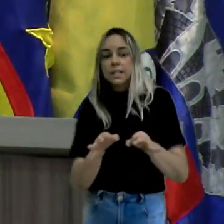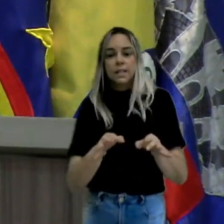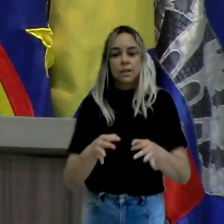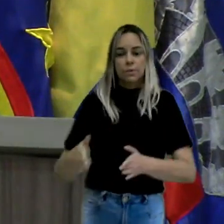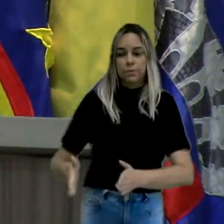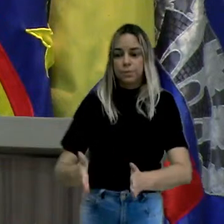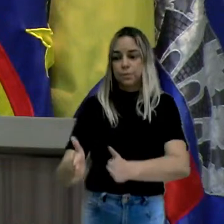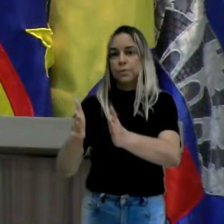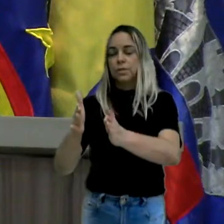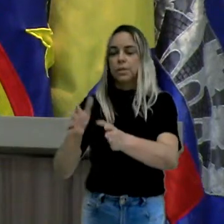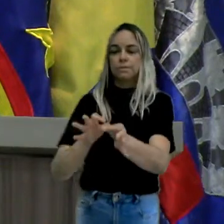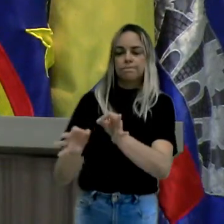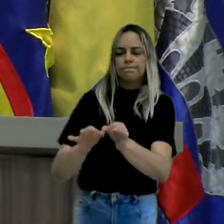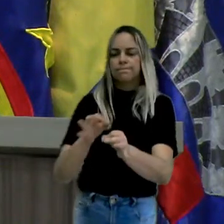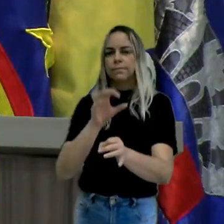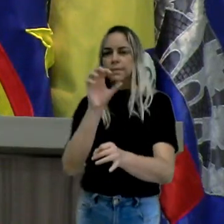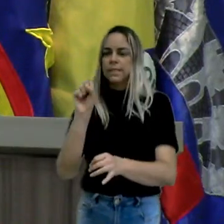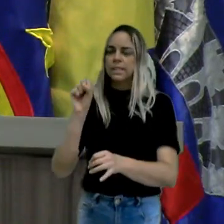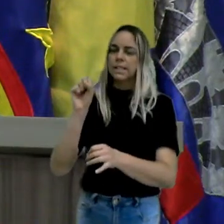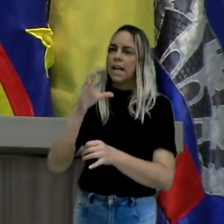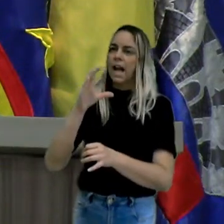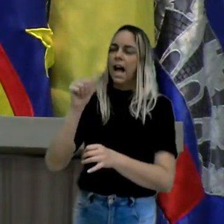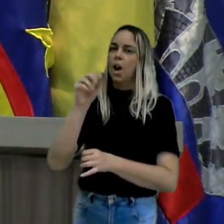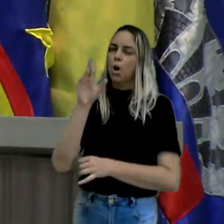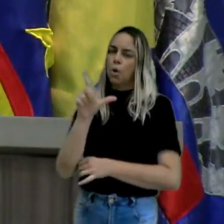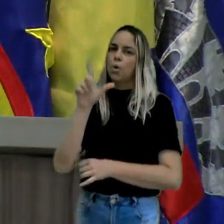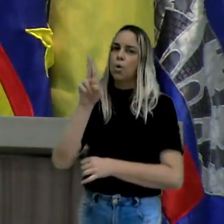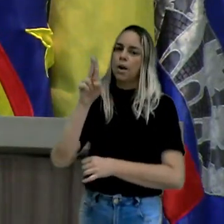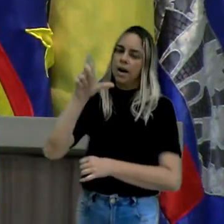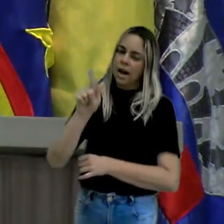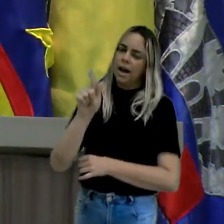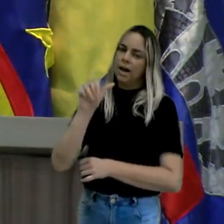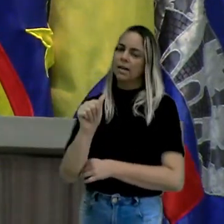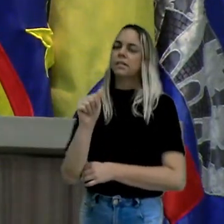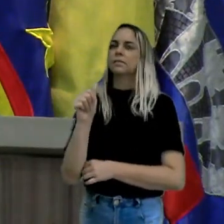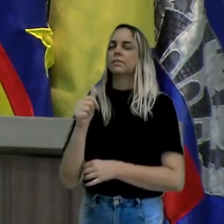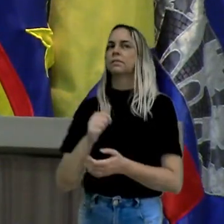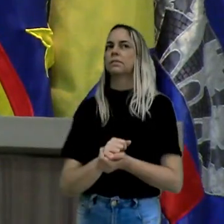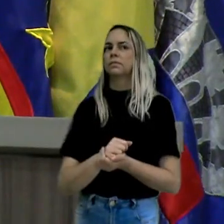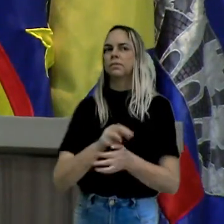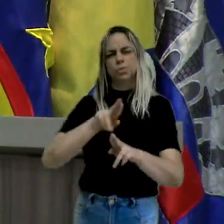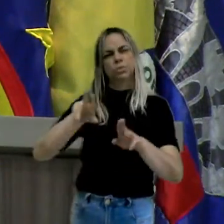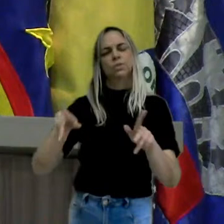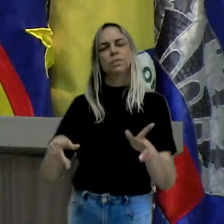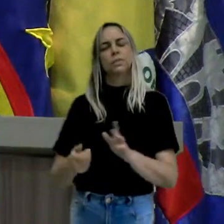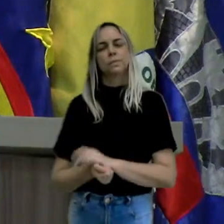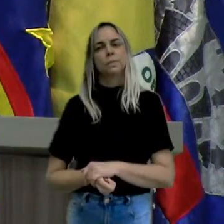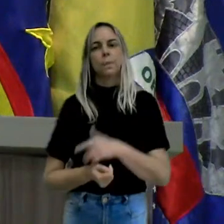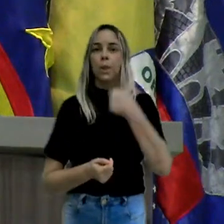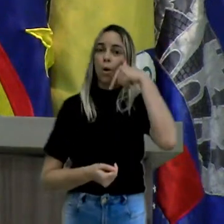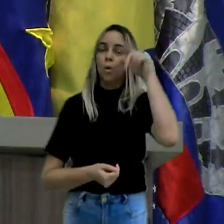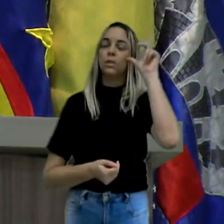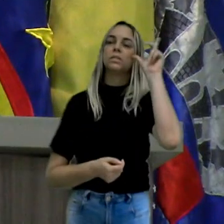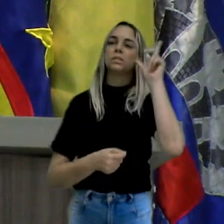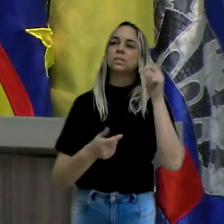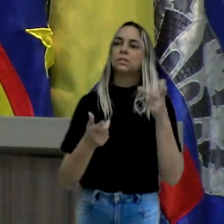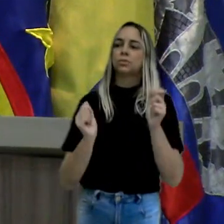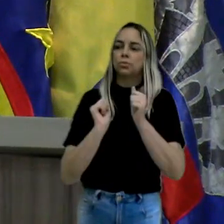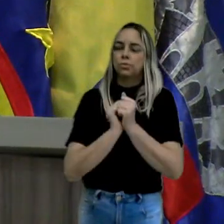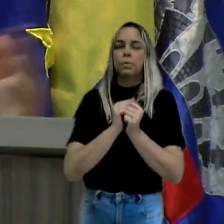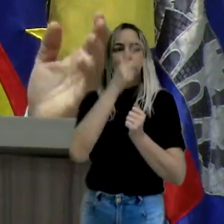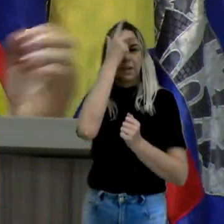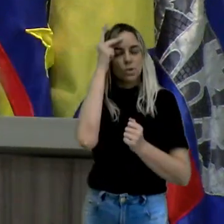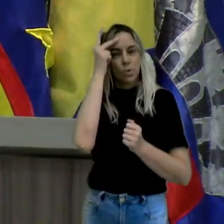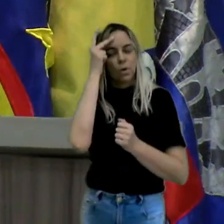também do Sítio Calunga, Barro Branco, Tapera. Caetitu ontem estava lá, junto com o pessoal lá,